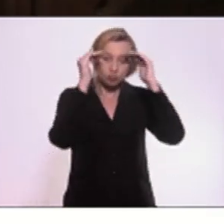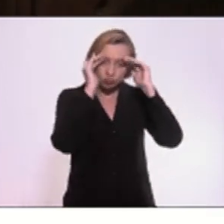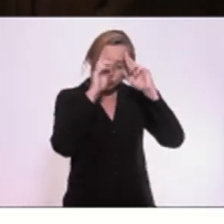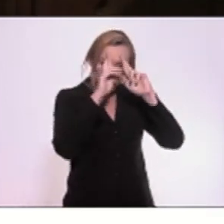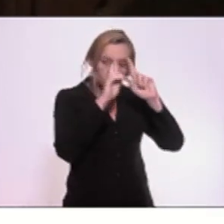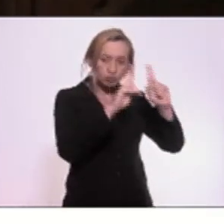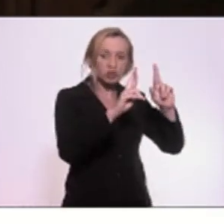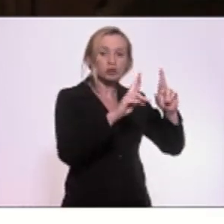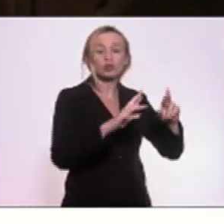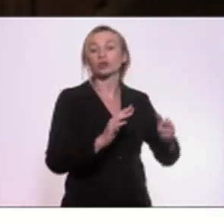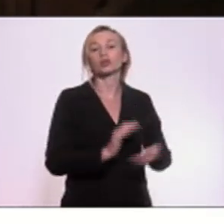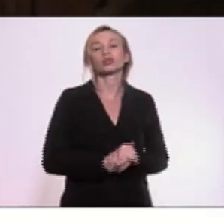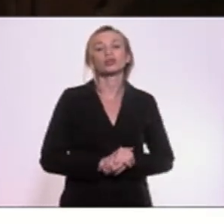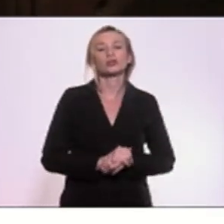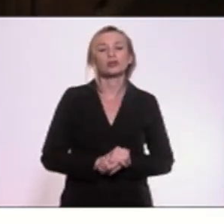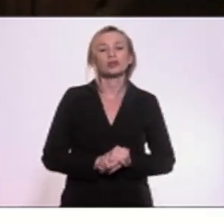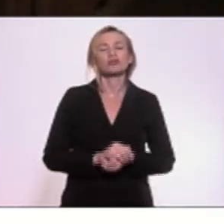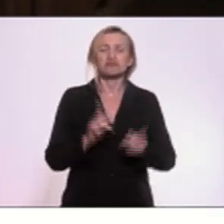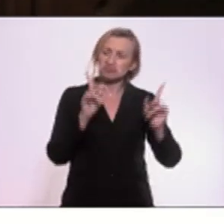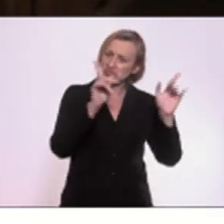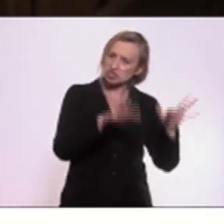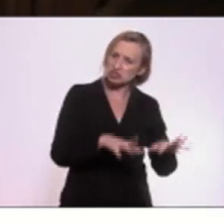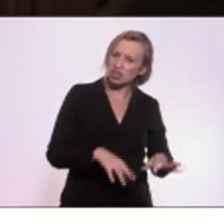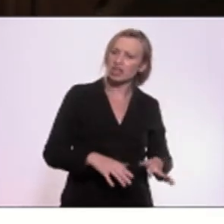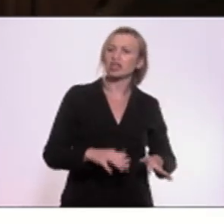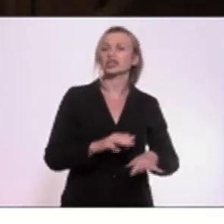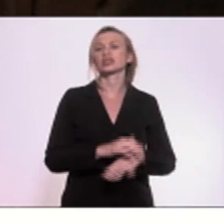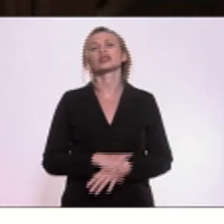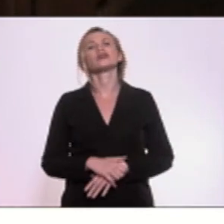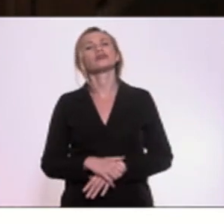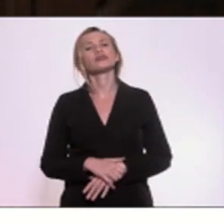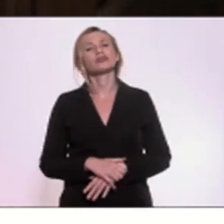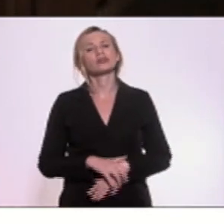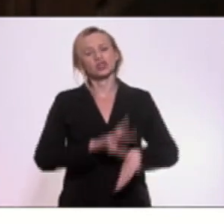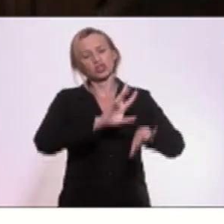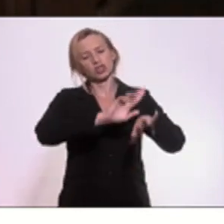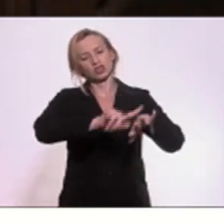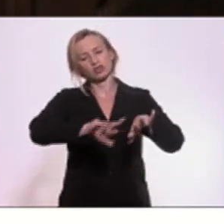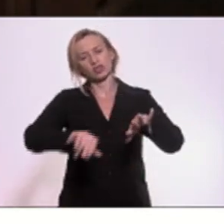respeitosa face à diferença e à diversidade.